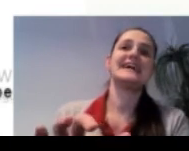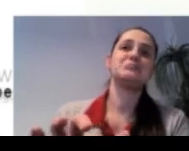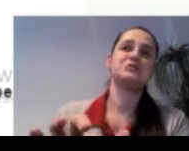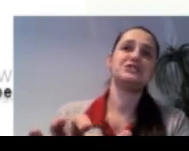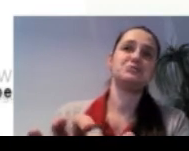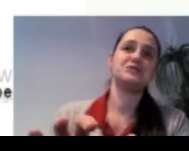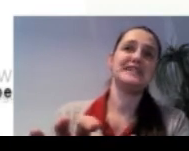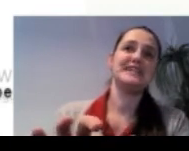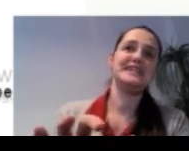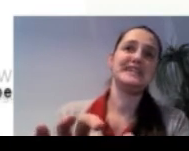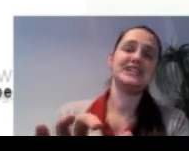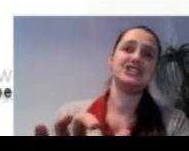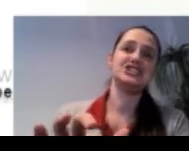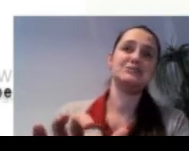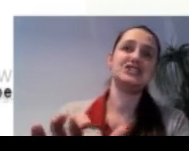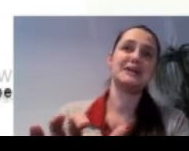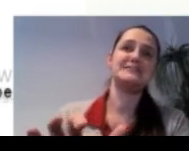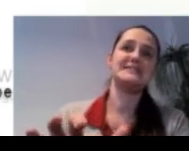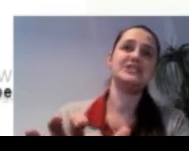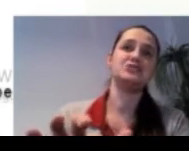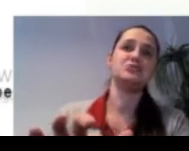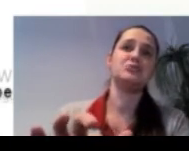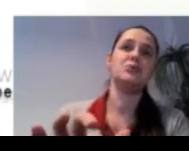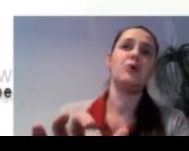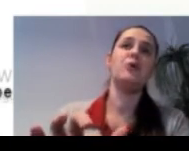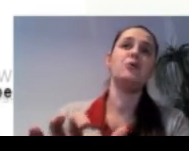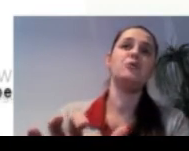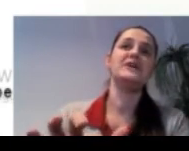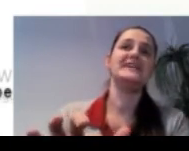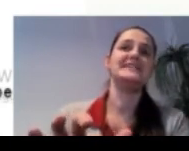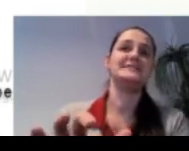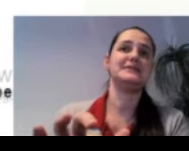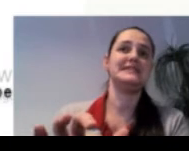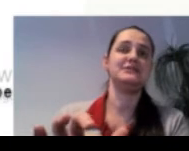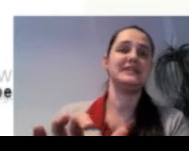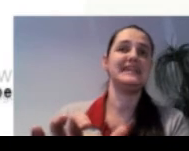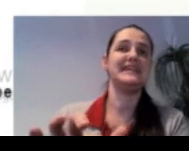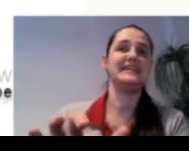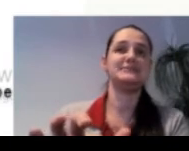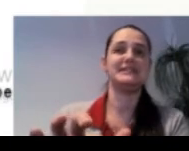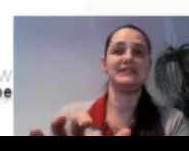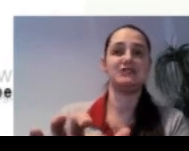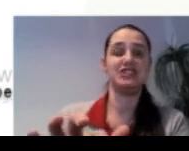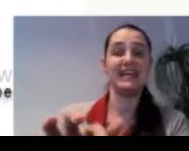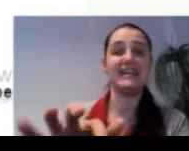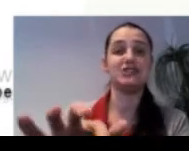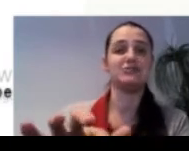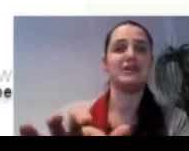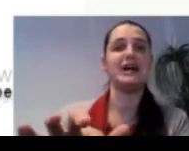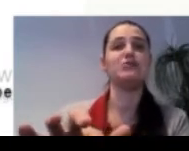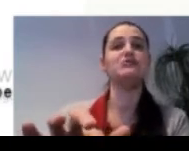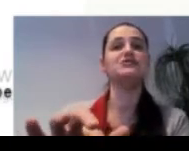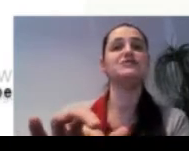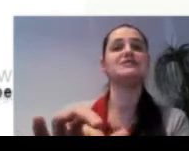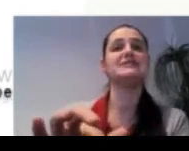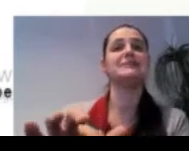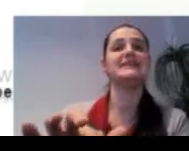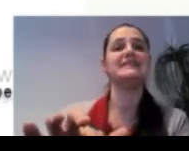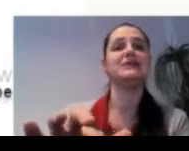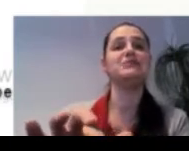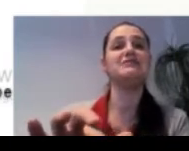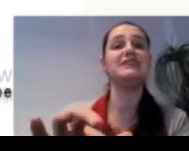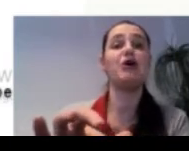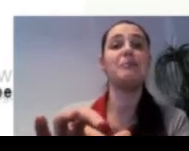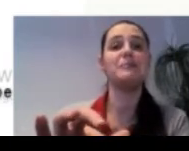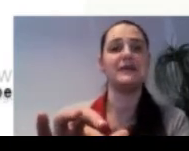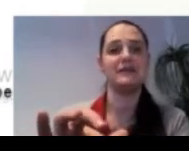Além dessa cápsula de proteína, que a gente chama de capsídeo, ou esse material genético, alguns vírus